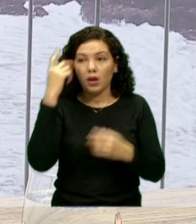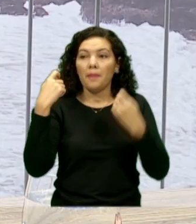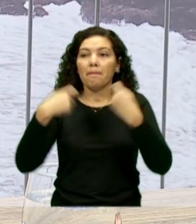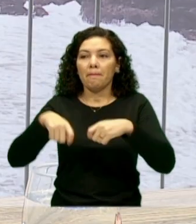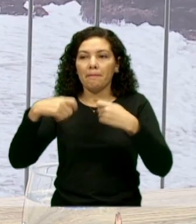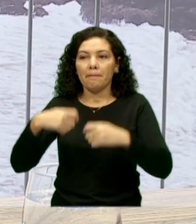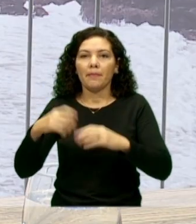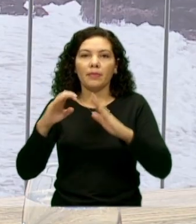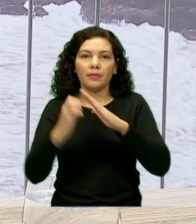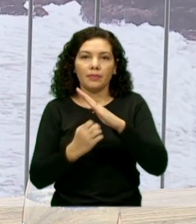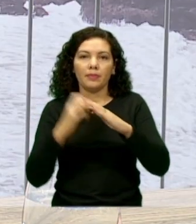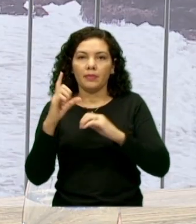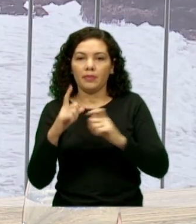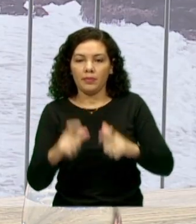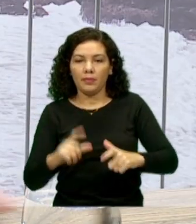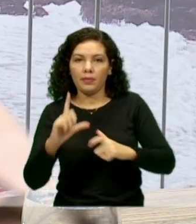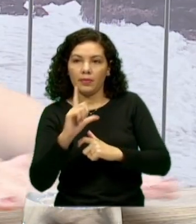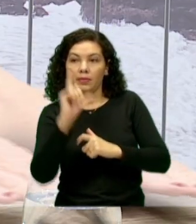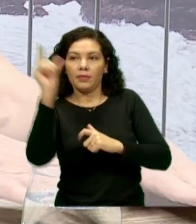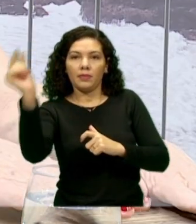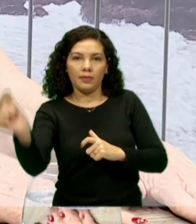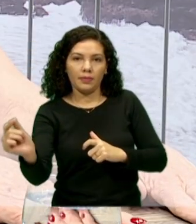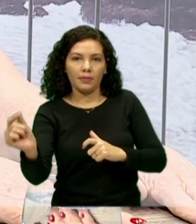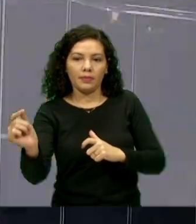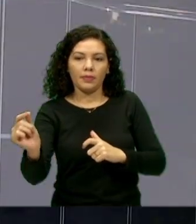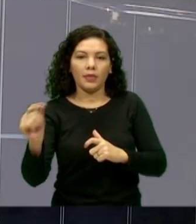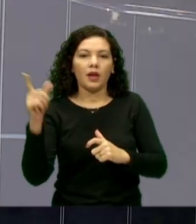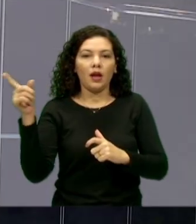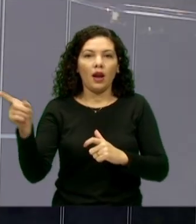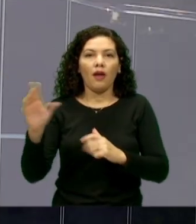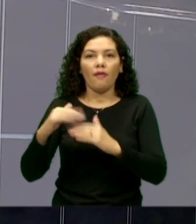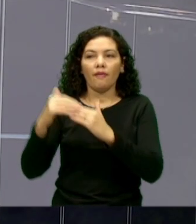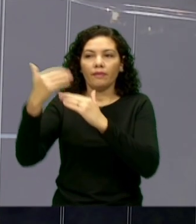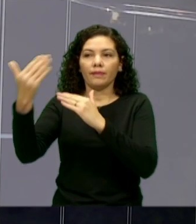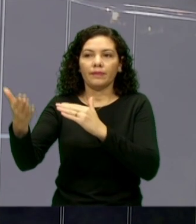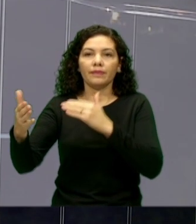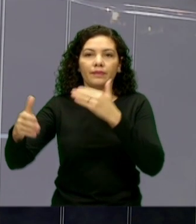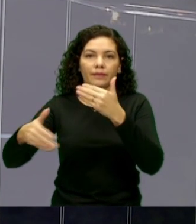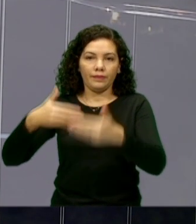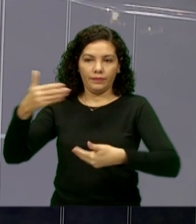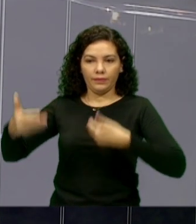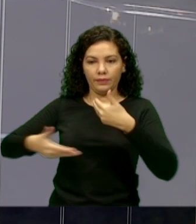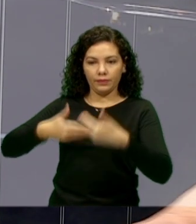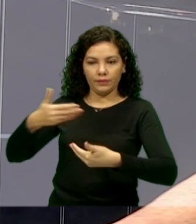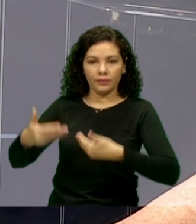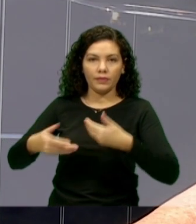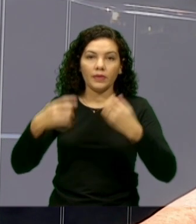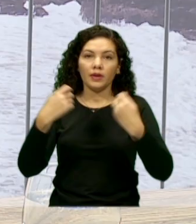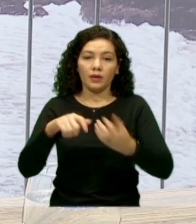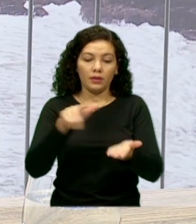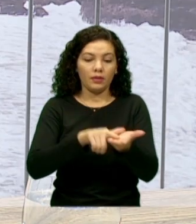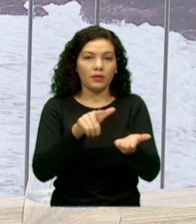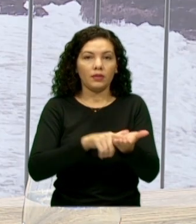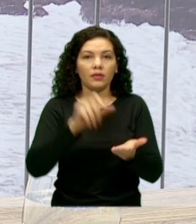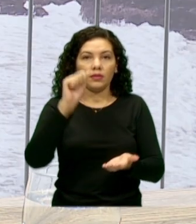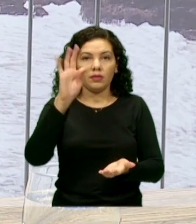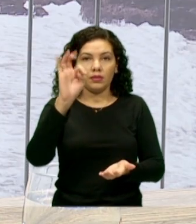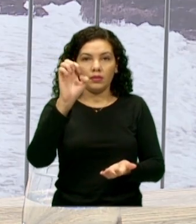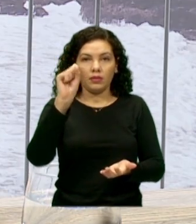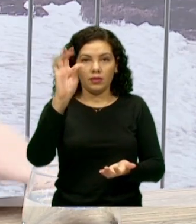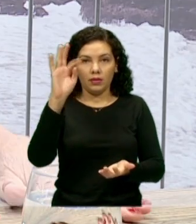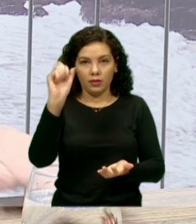da empresa, desse ambulatório, para tratar fora, ele precisa levar um atestado para a